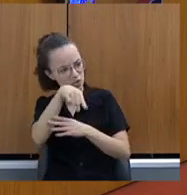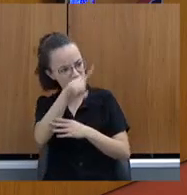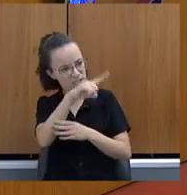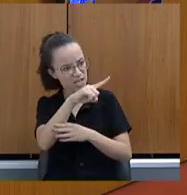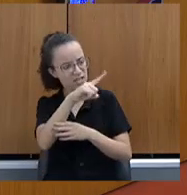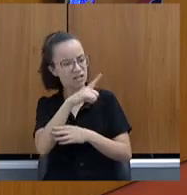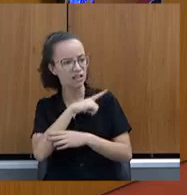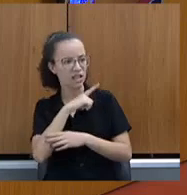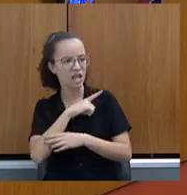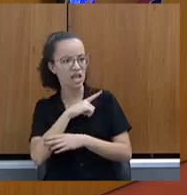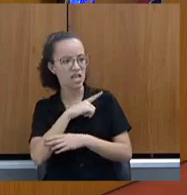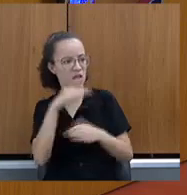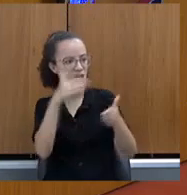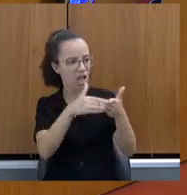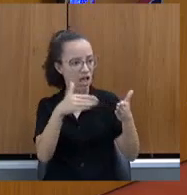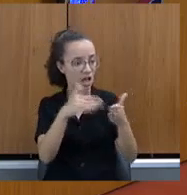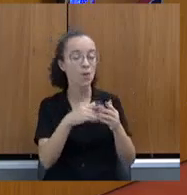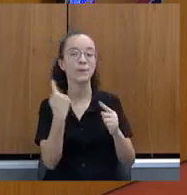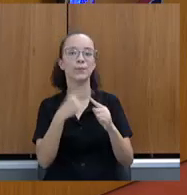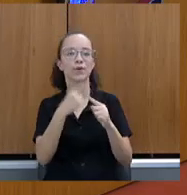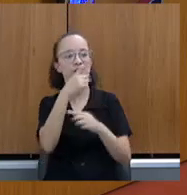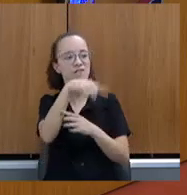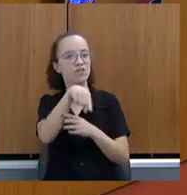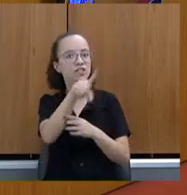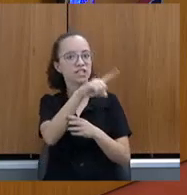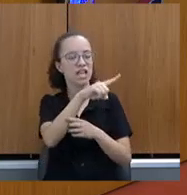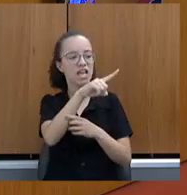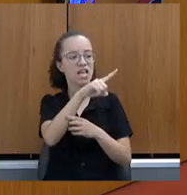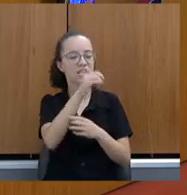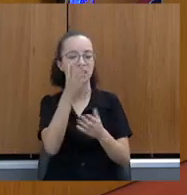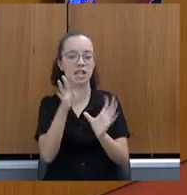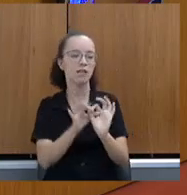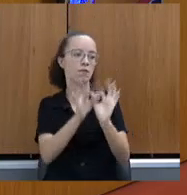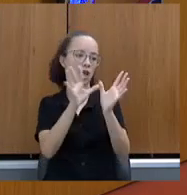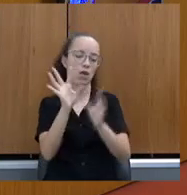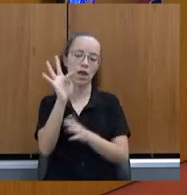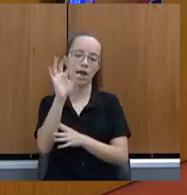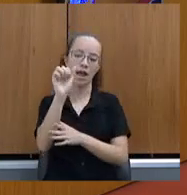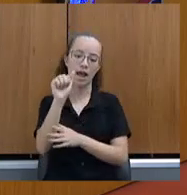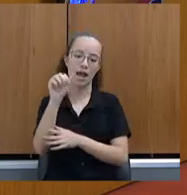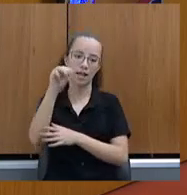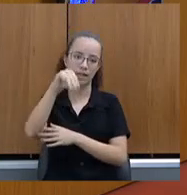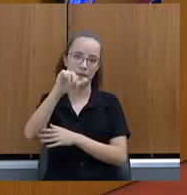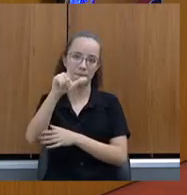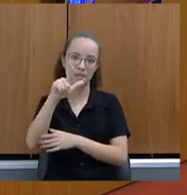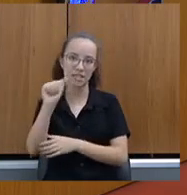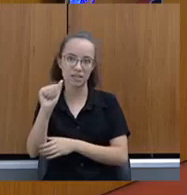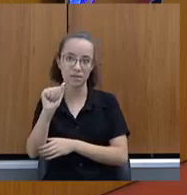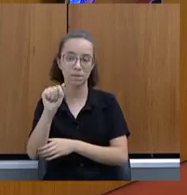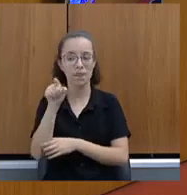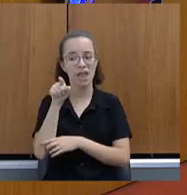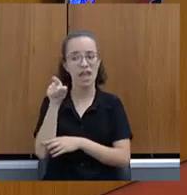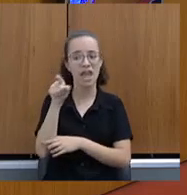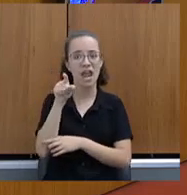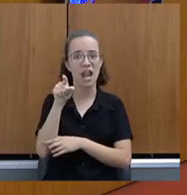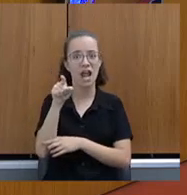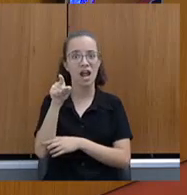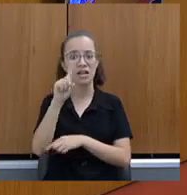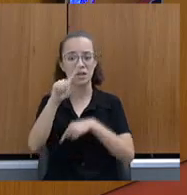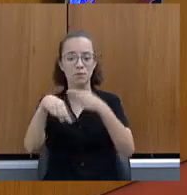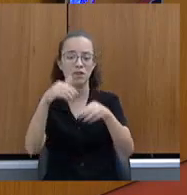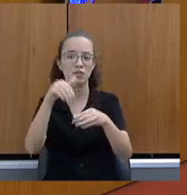votar porque vocês deram a camisa o direito até mesa depois da votação do Copan